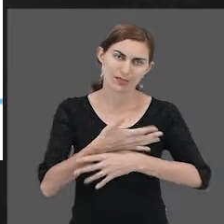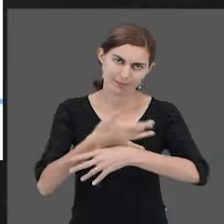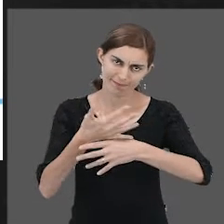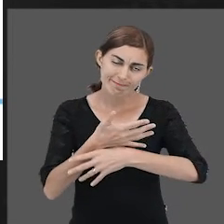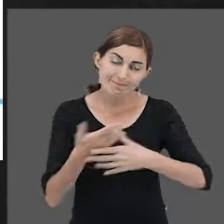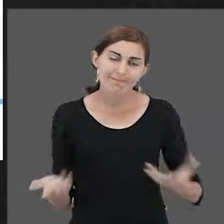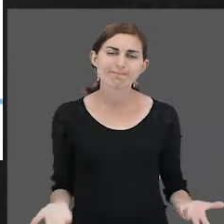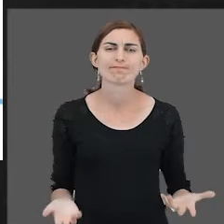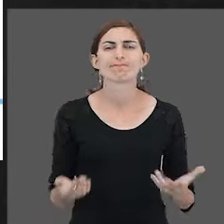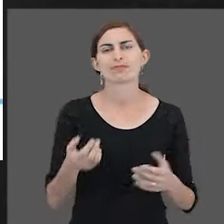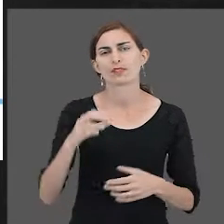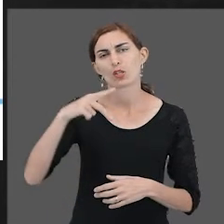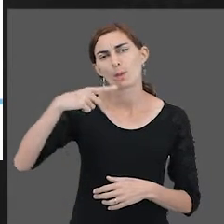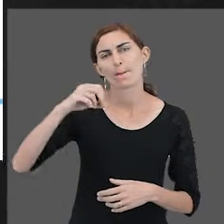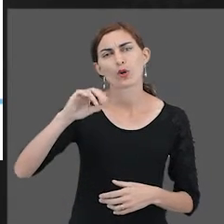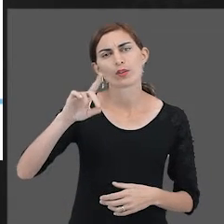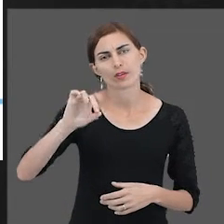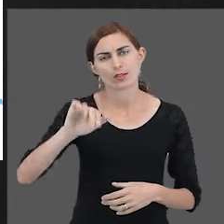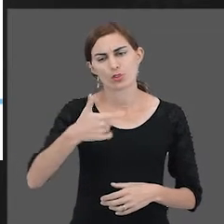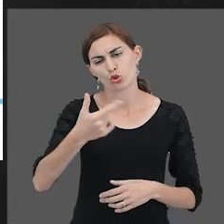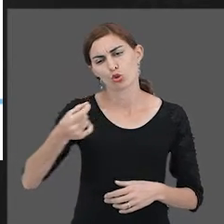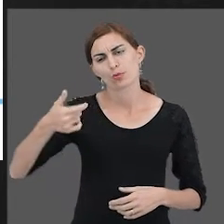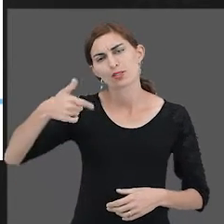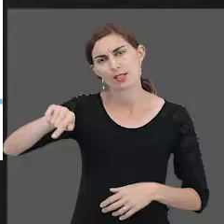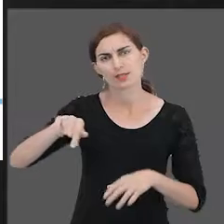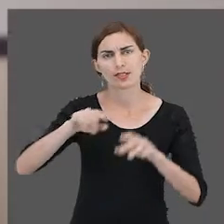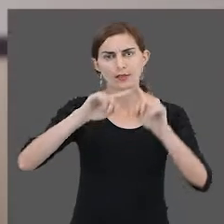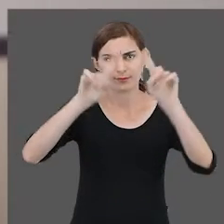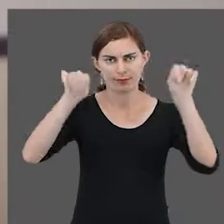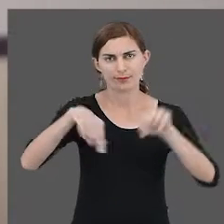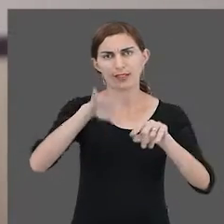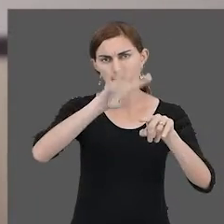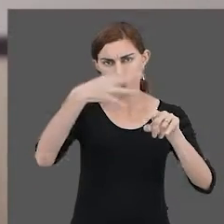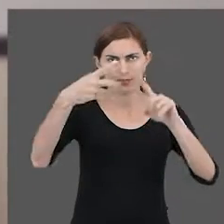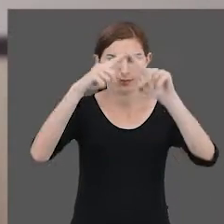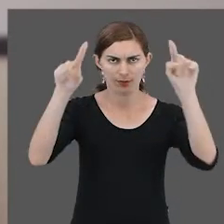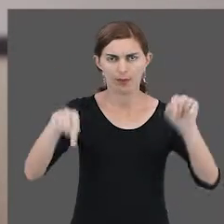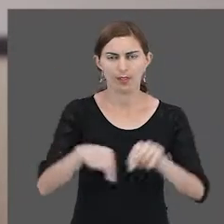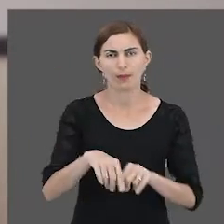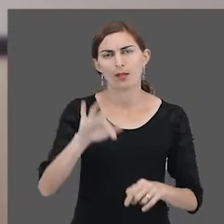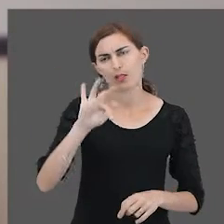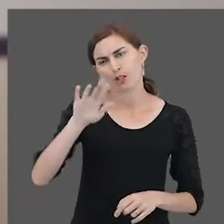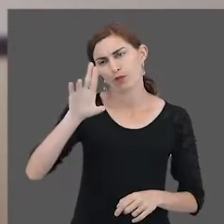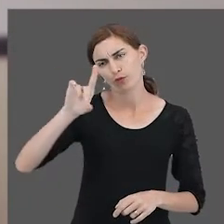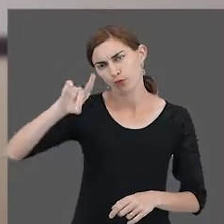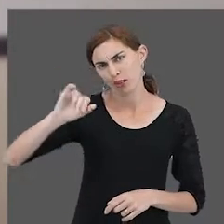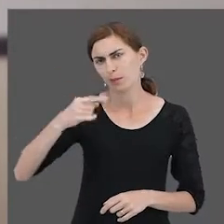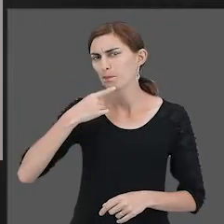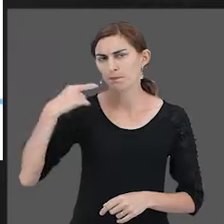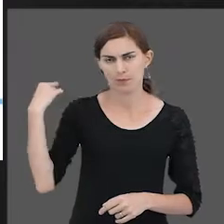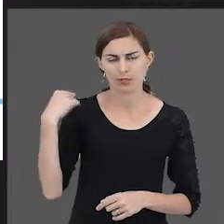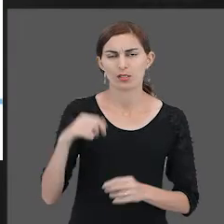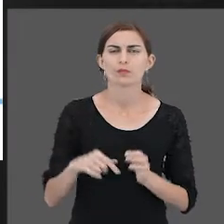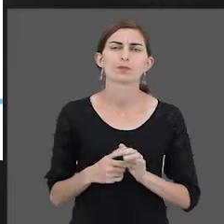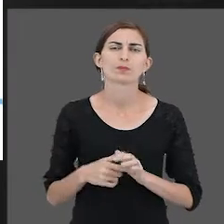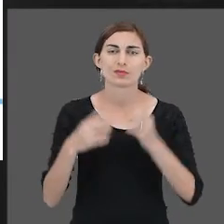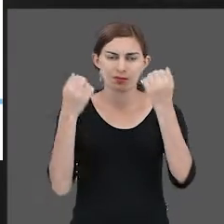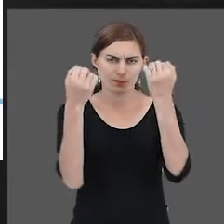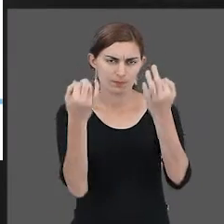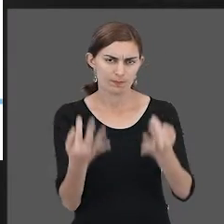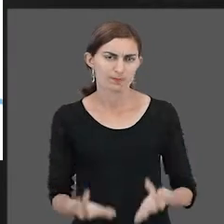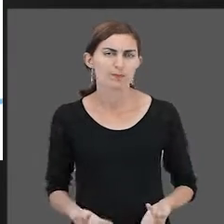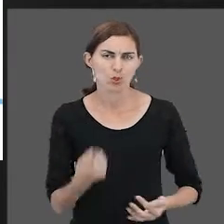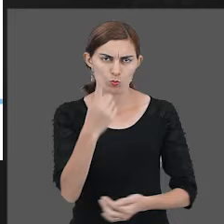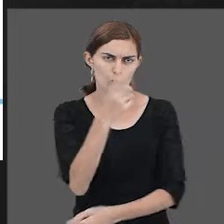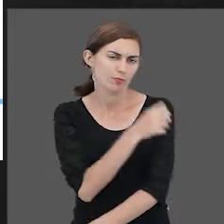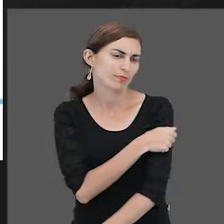urbano, que é os fatores de ponderação. Para 2017, a tabela do Fundeb saiu há pouco tempo e ele considerou